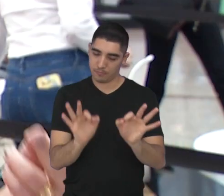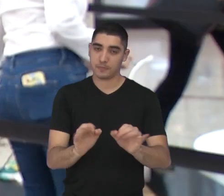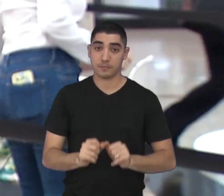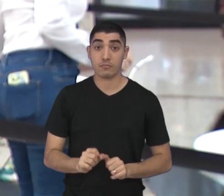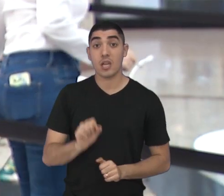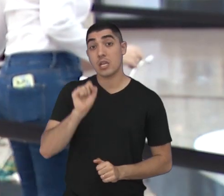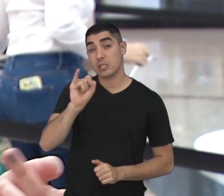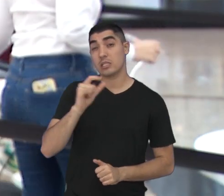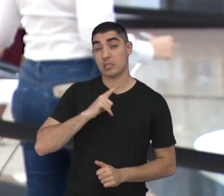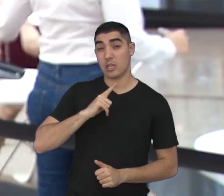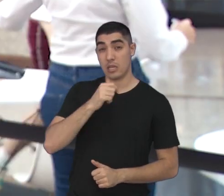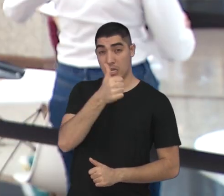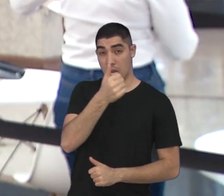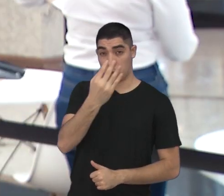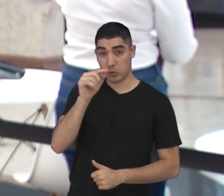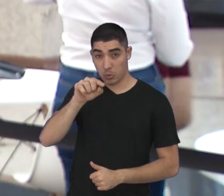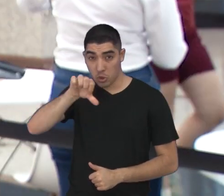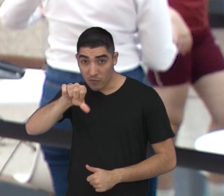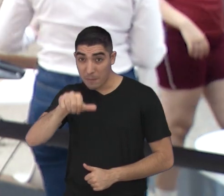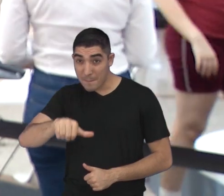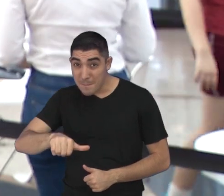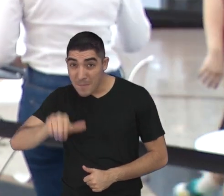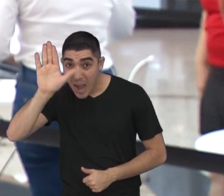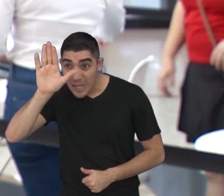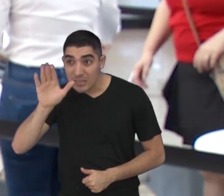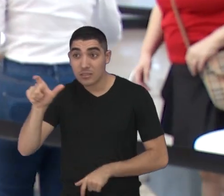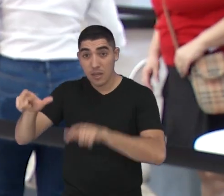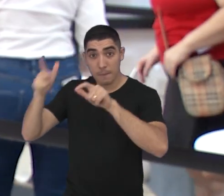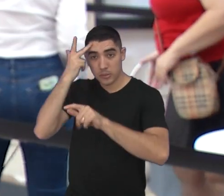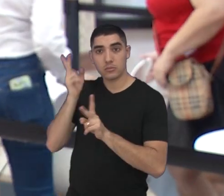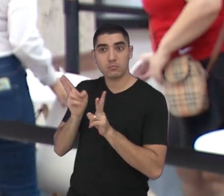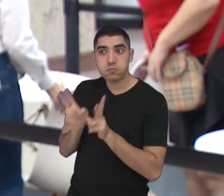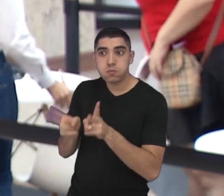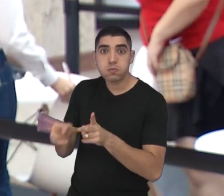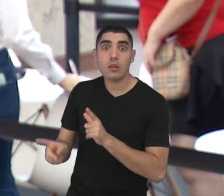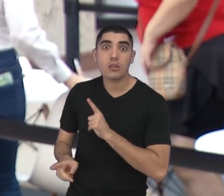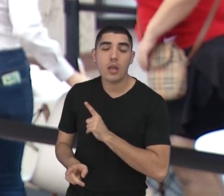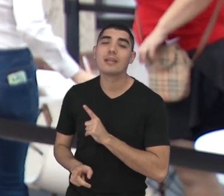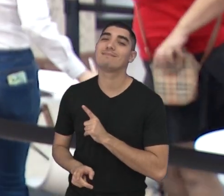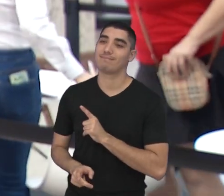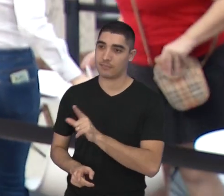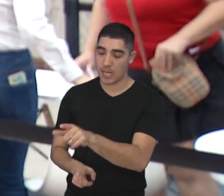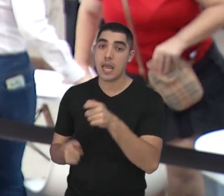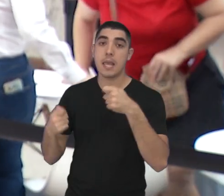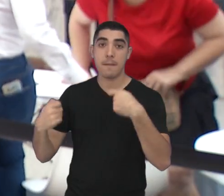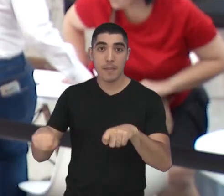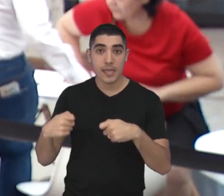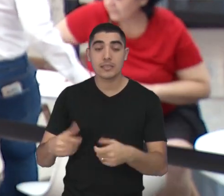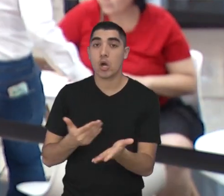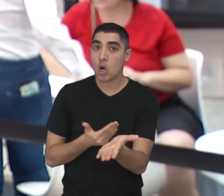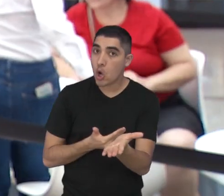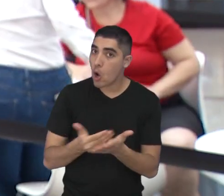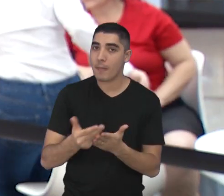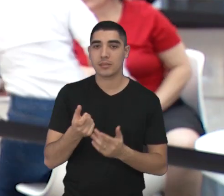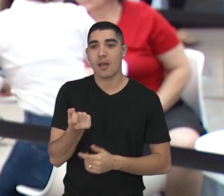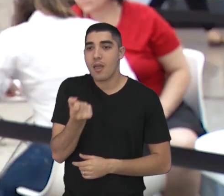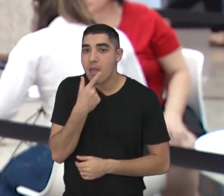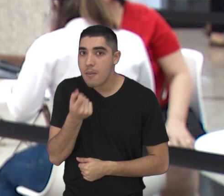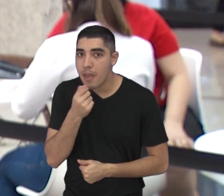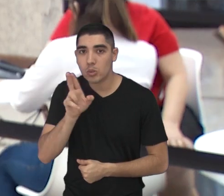mais de 2 medidas estiver acima de 140/90, sim, o paciente está hipertenso e precisa tomar medidas,